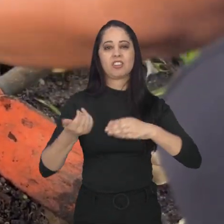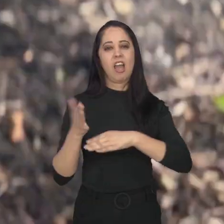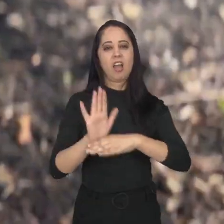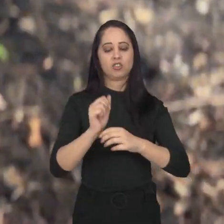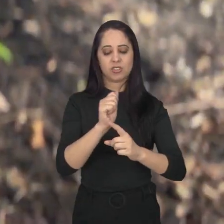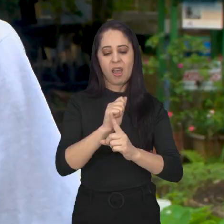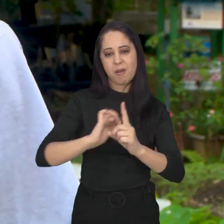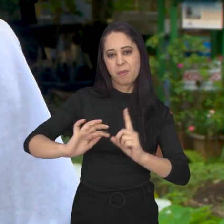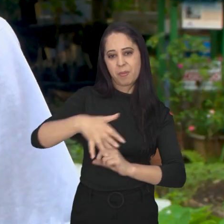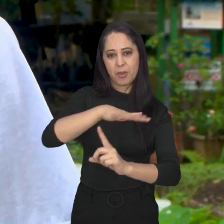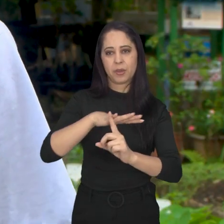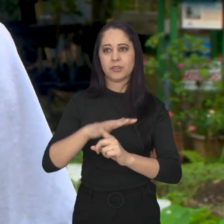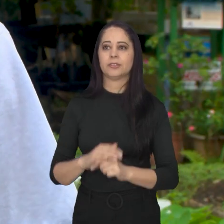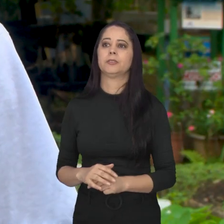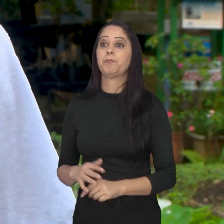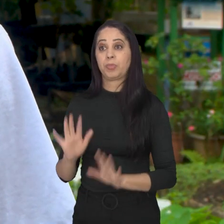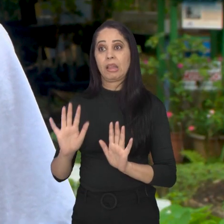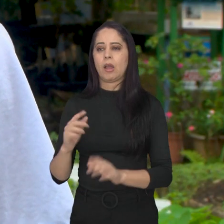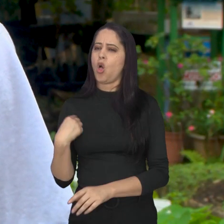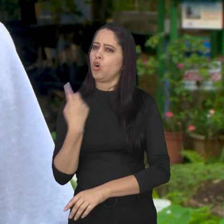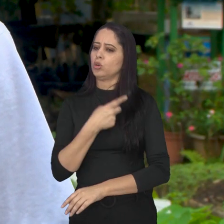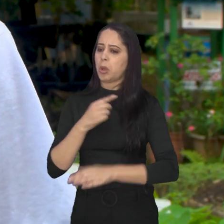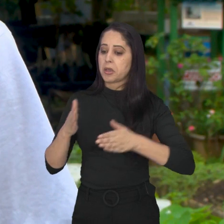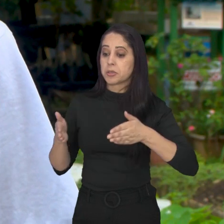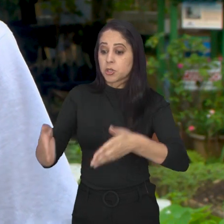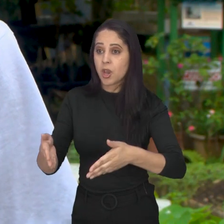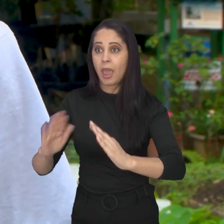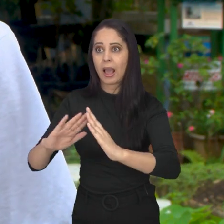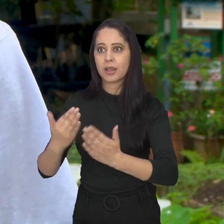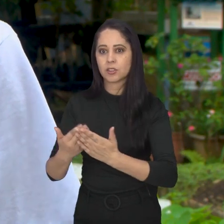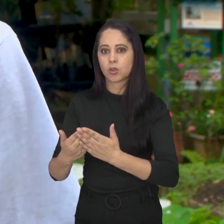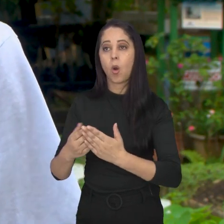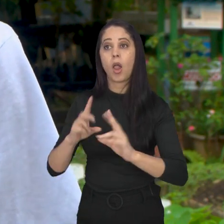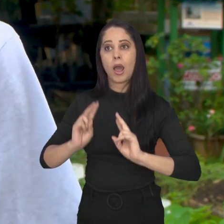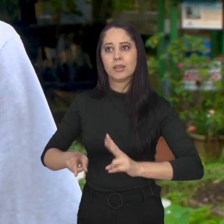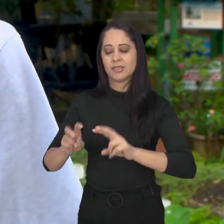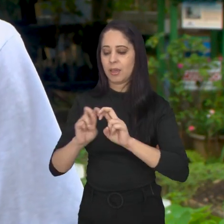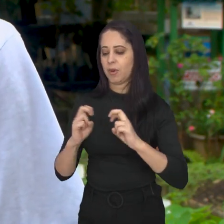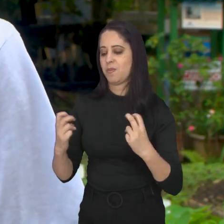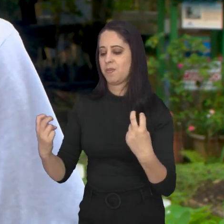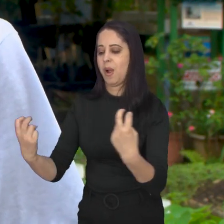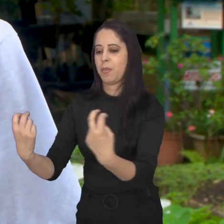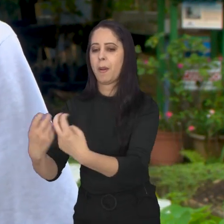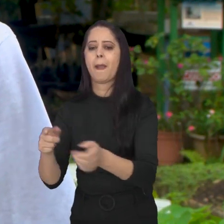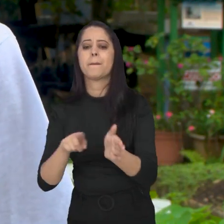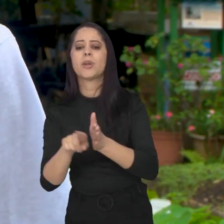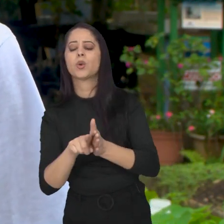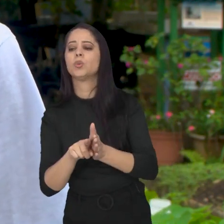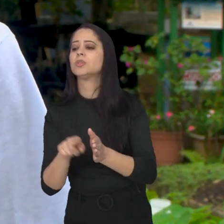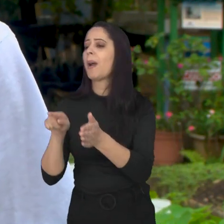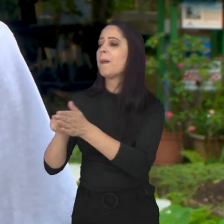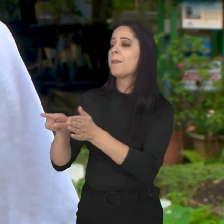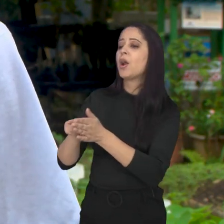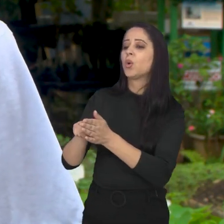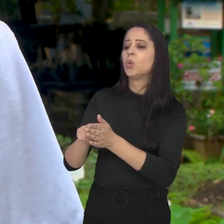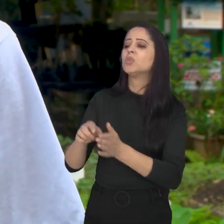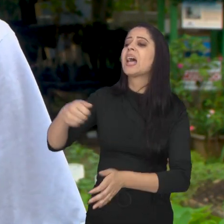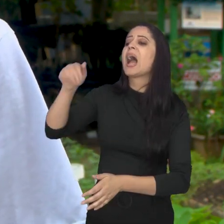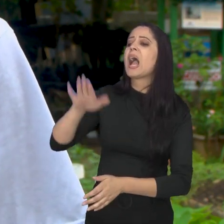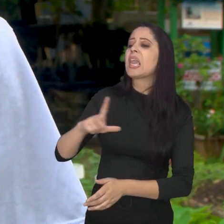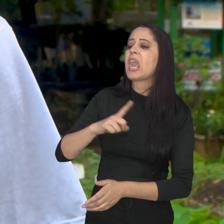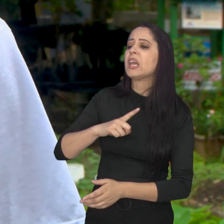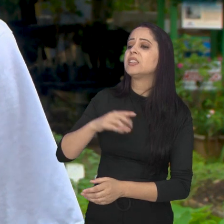resíduo sólido, falando de poluição, né, São vários temas relacionados, né? E entre